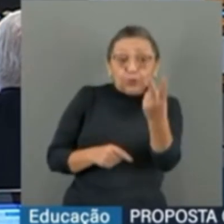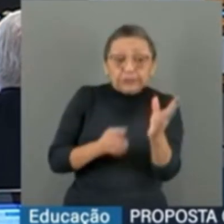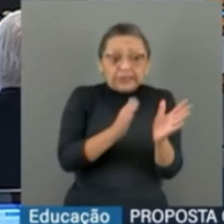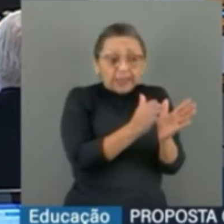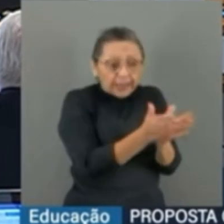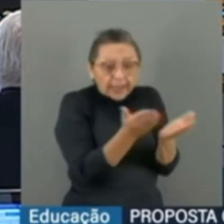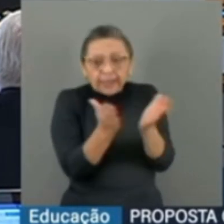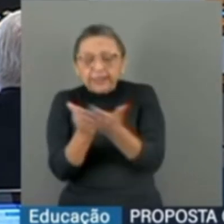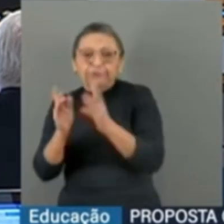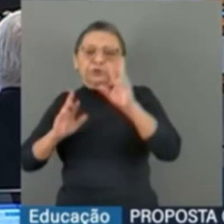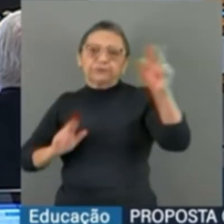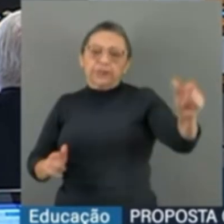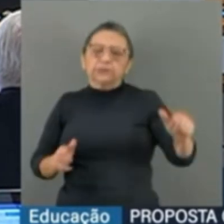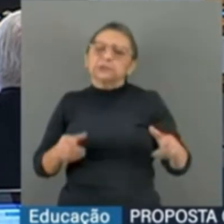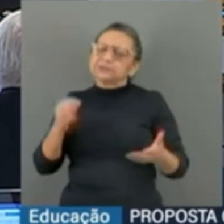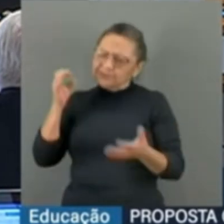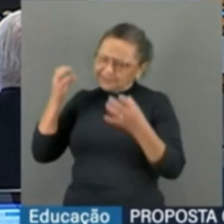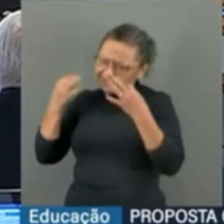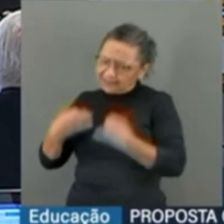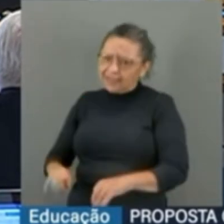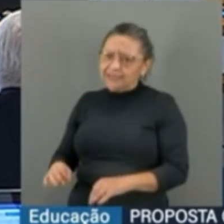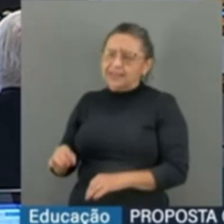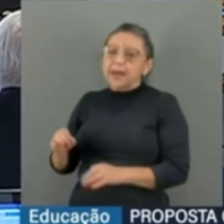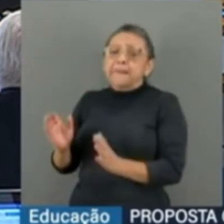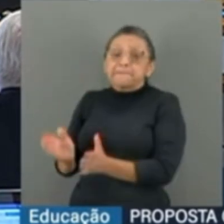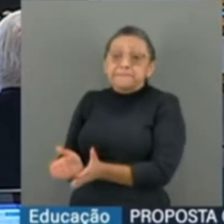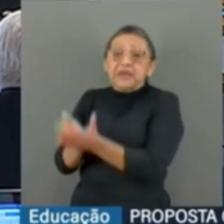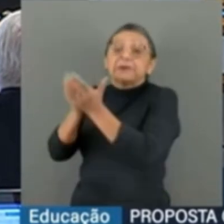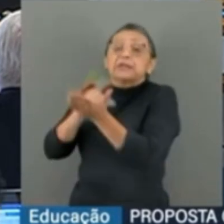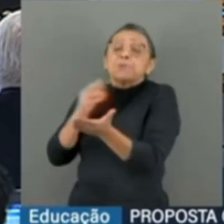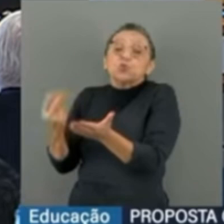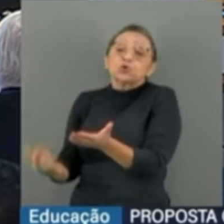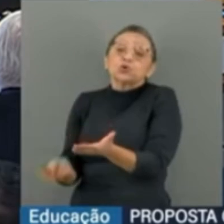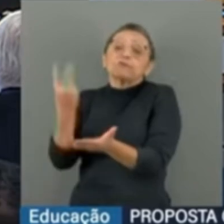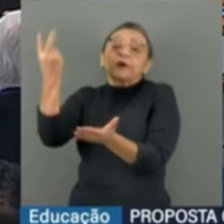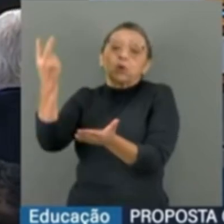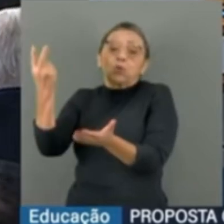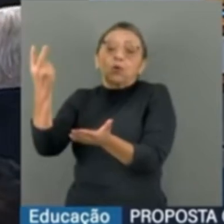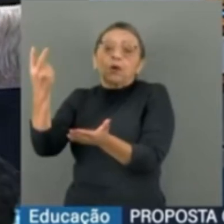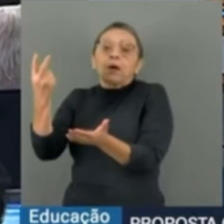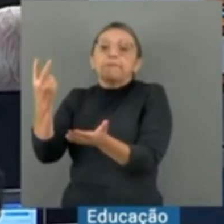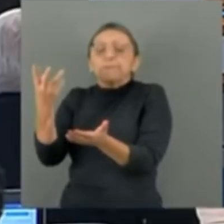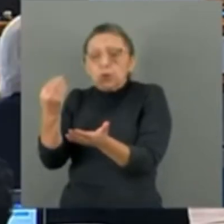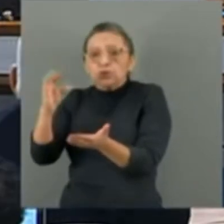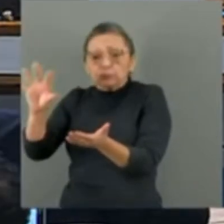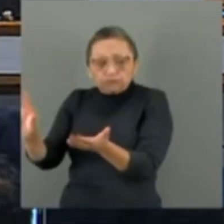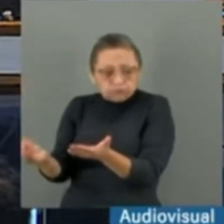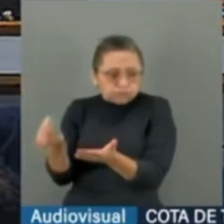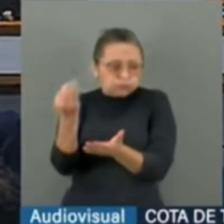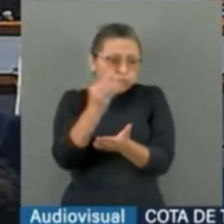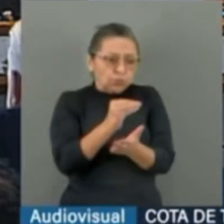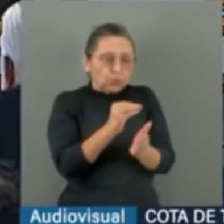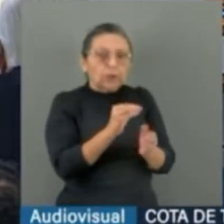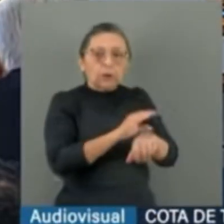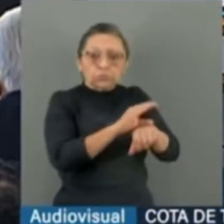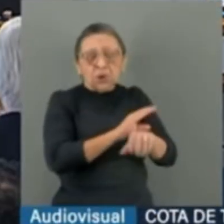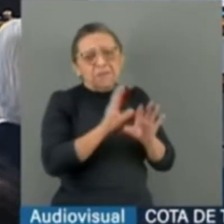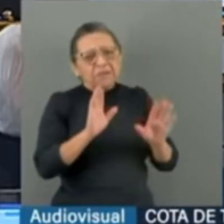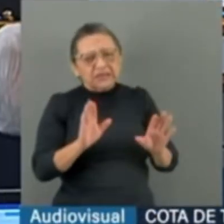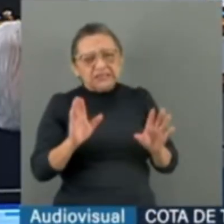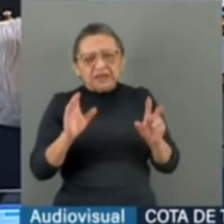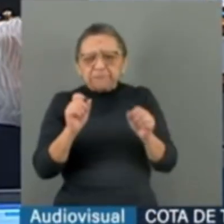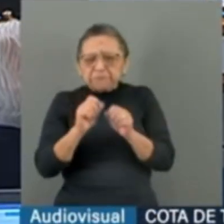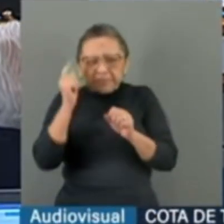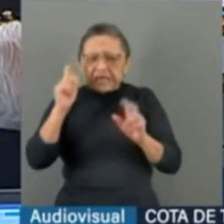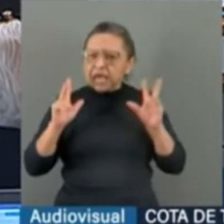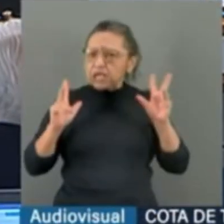certeza que os valores bíblicos foram acolhidos em grande parte pela nossa Constituição. Mas Isso nós conversamos